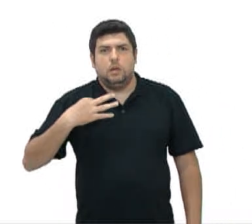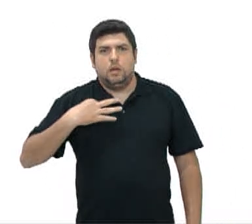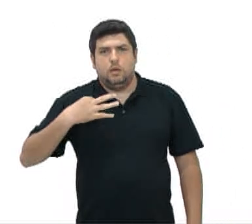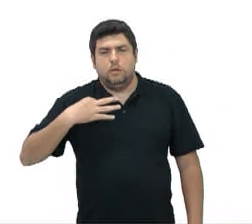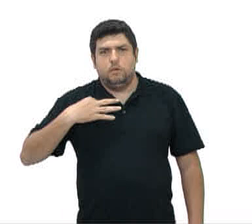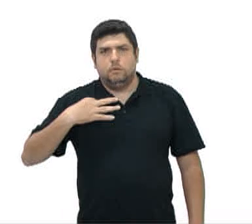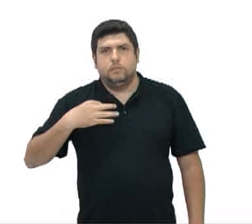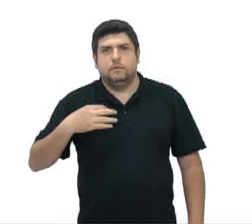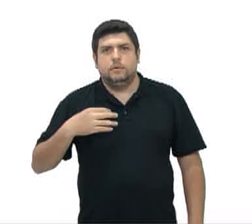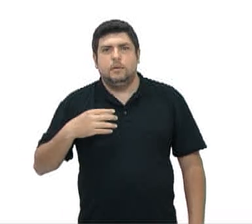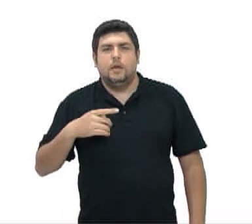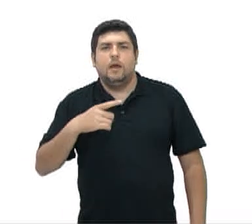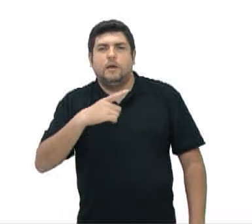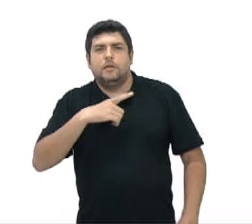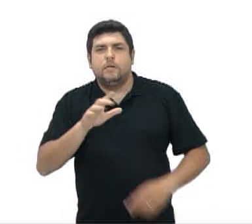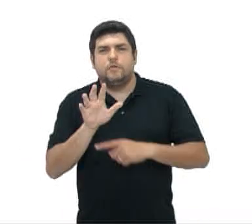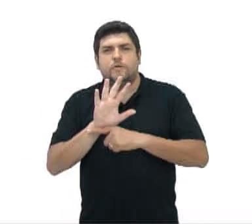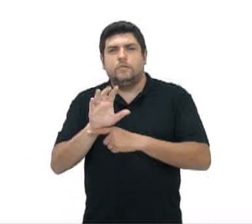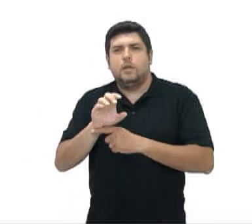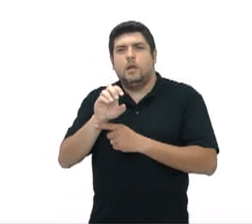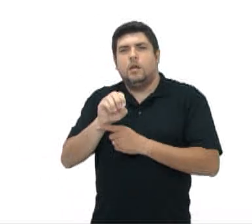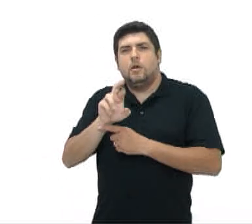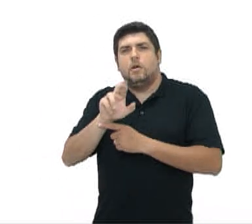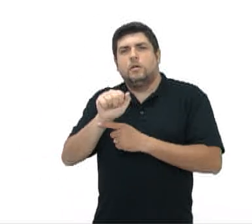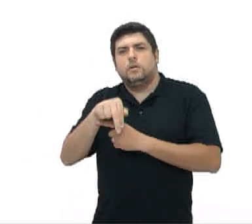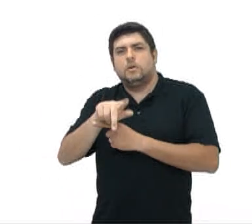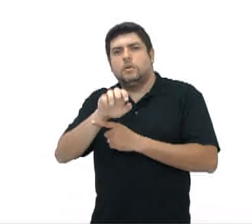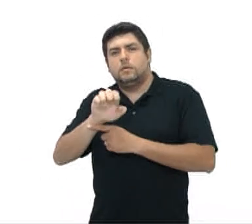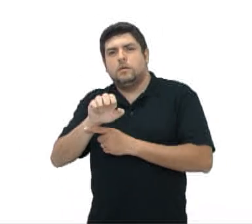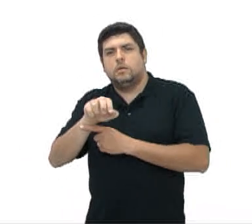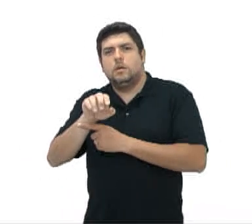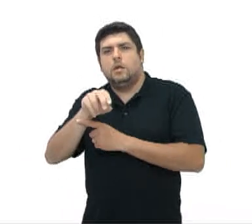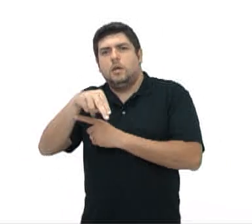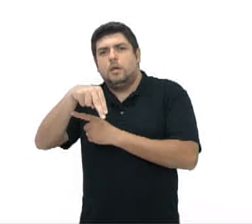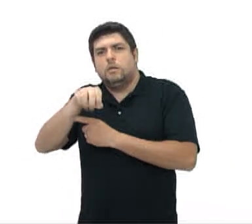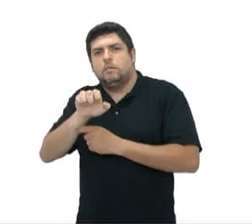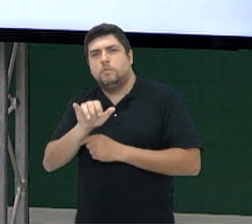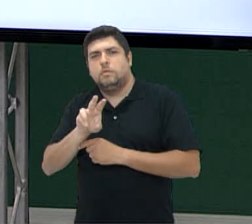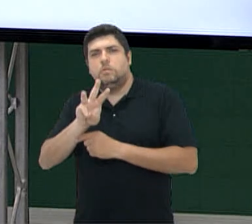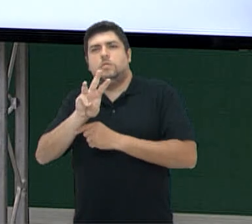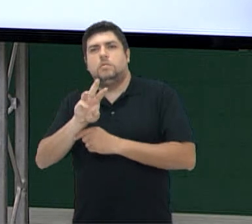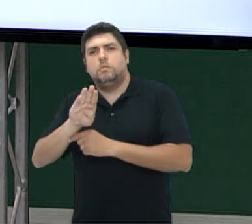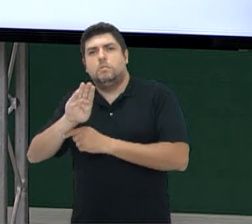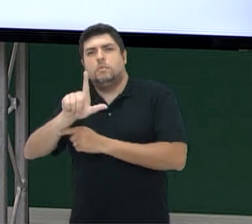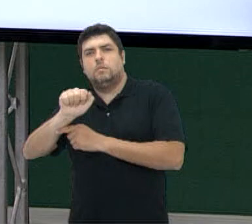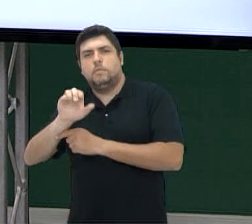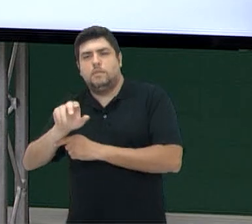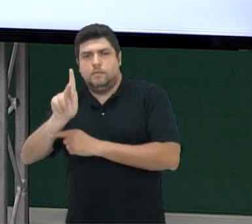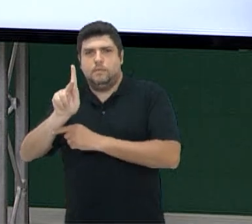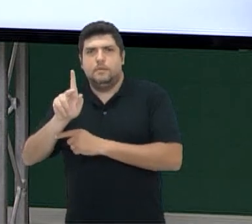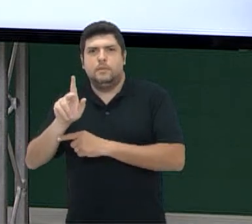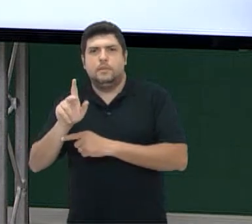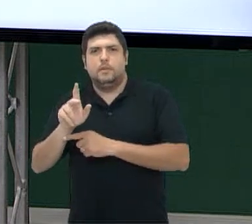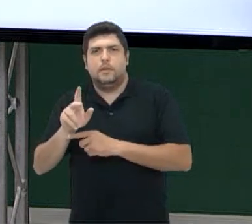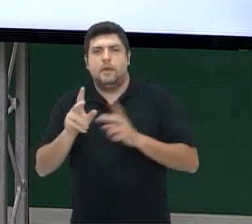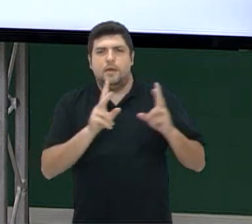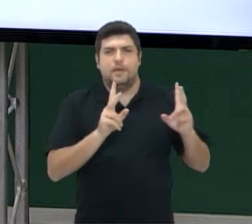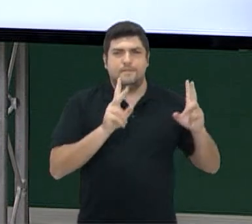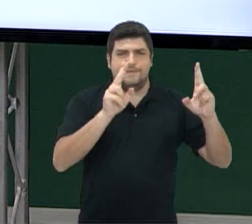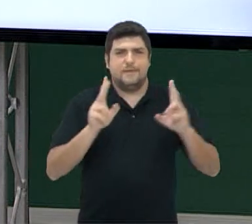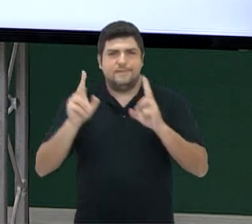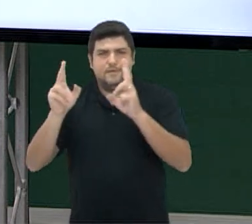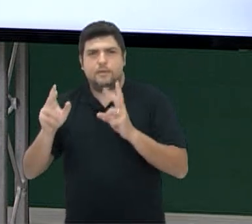daquele seriado, né, Orange is the New Black. Né? Não sei se vocês já ouviram, né? É um seriado interessante também, que mescla um pouco